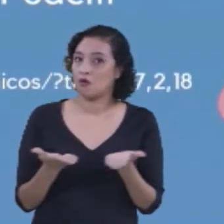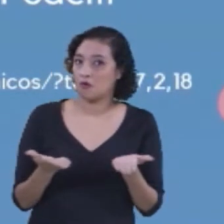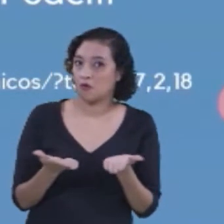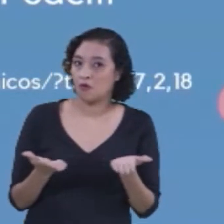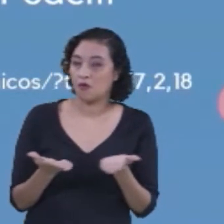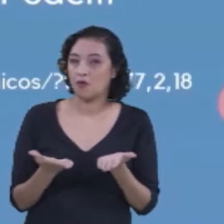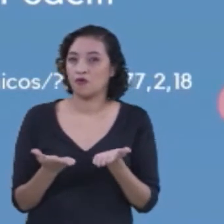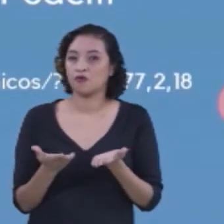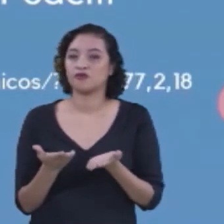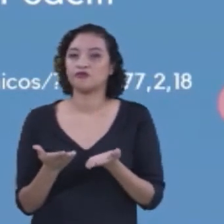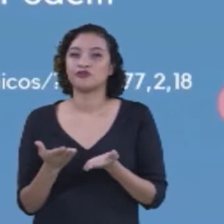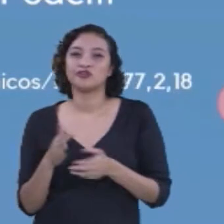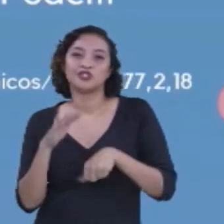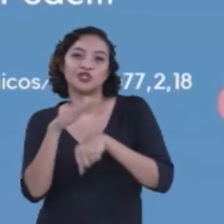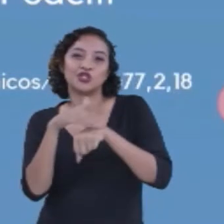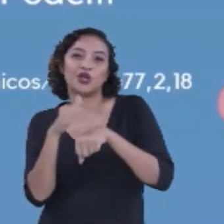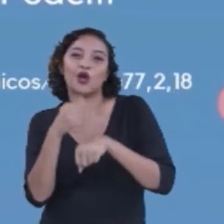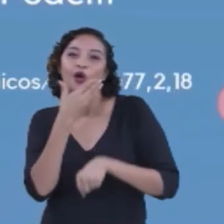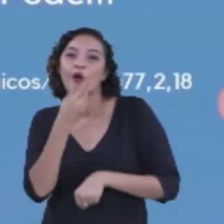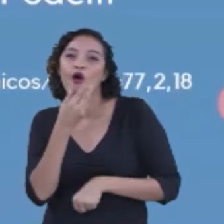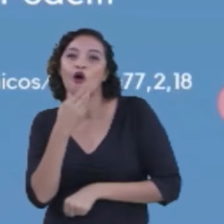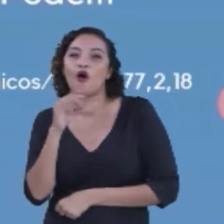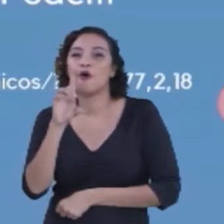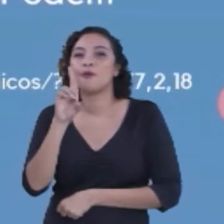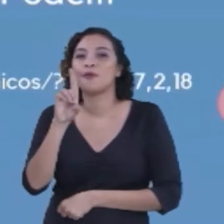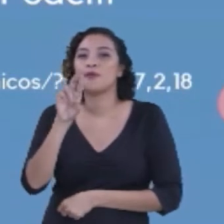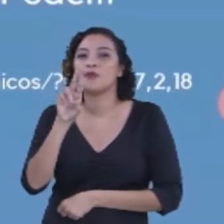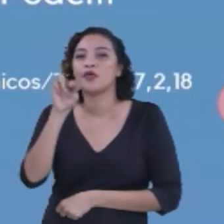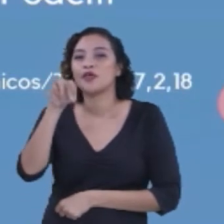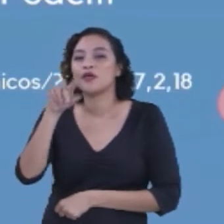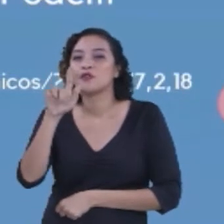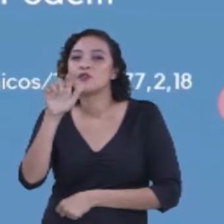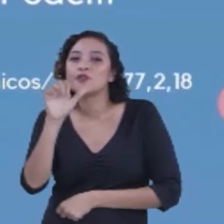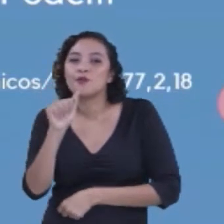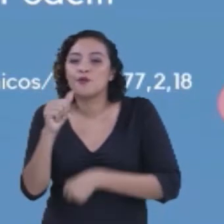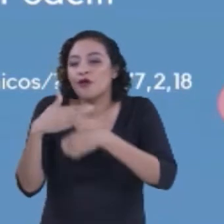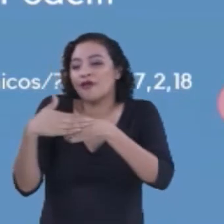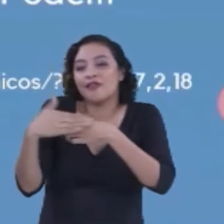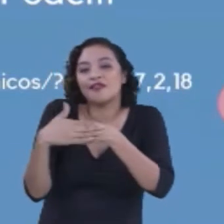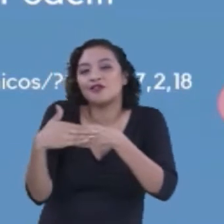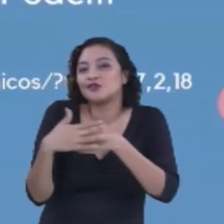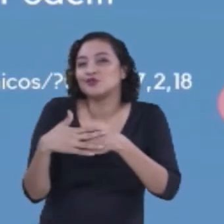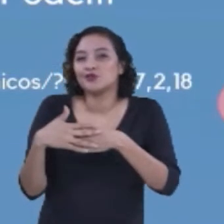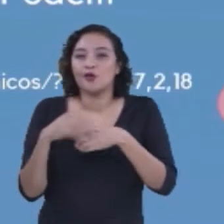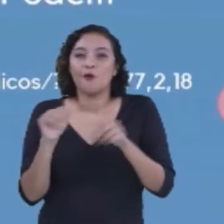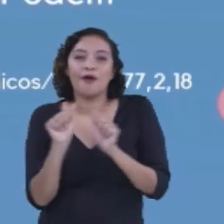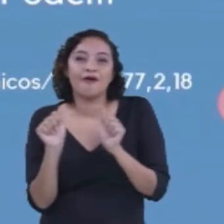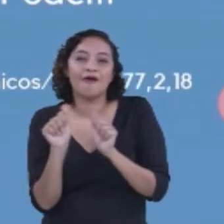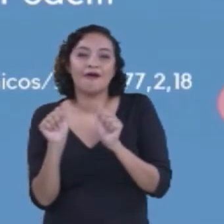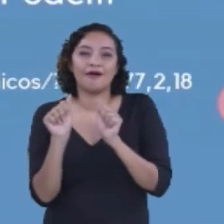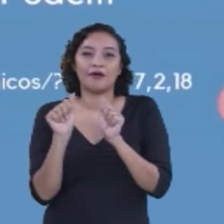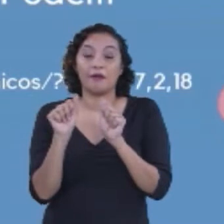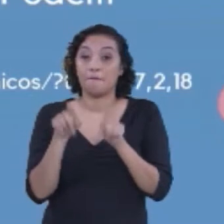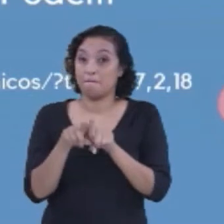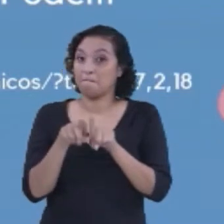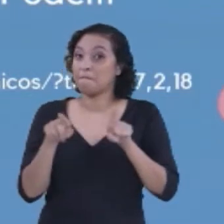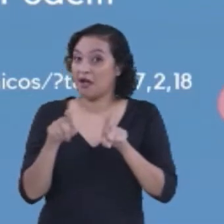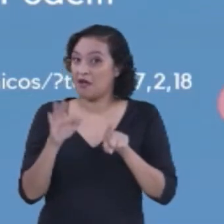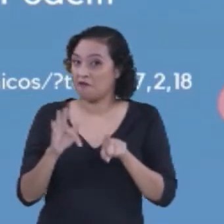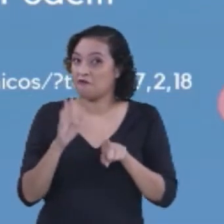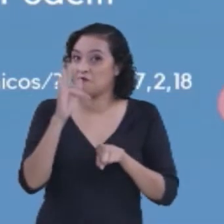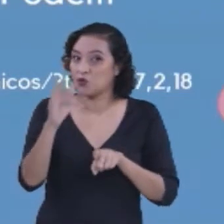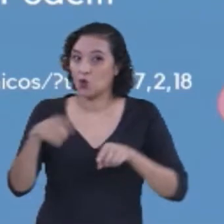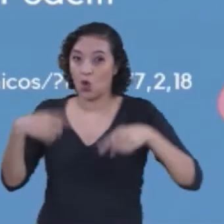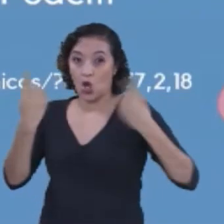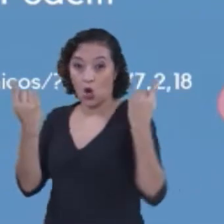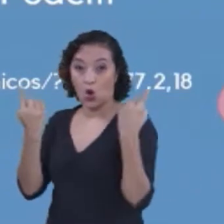como queridinho em redes sociais e no Twitter, serão os que voltar-se-ão contra o técnico da seleção em caso